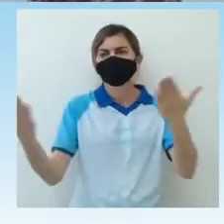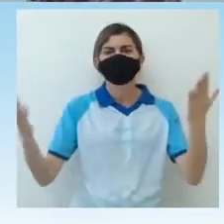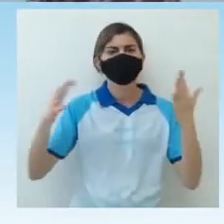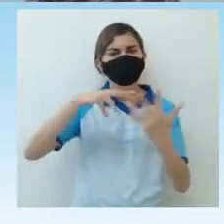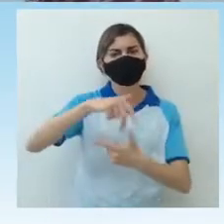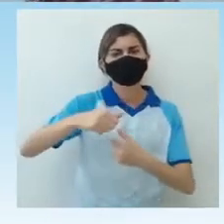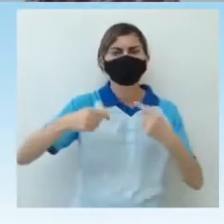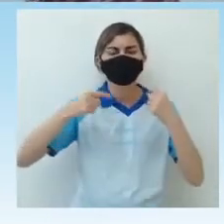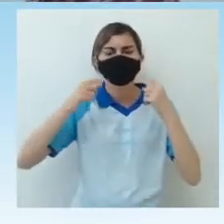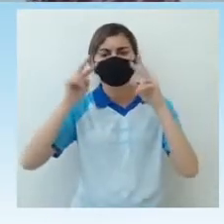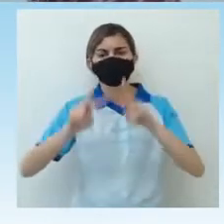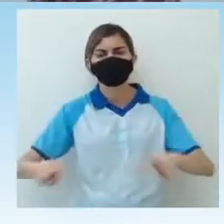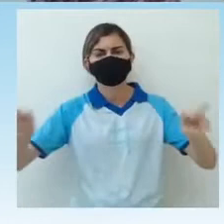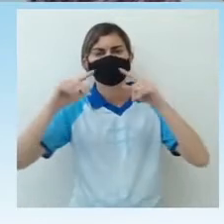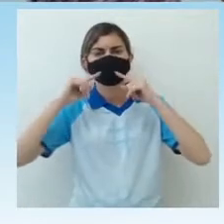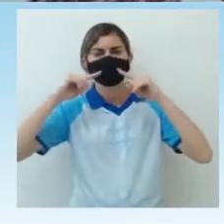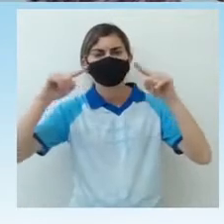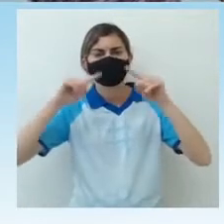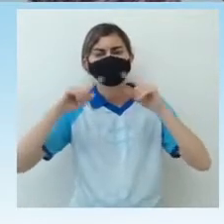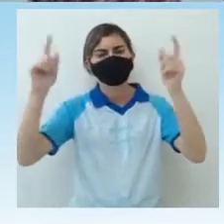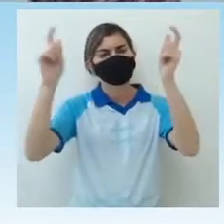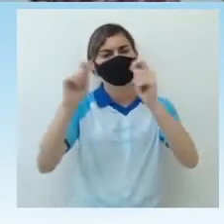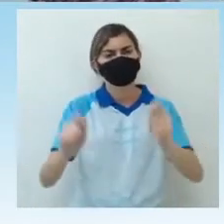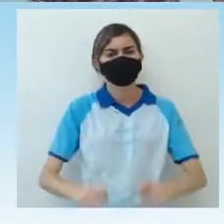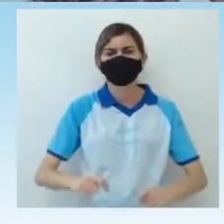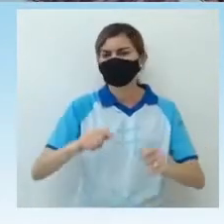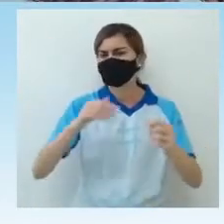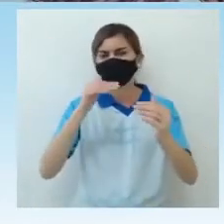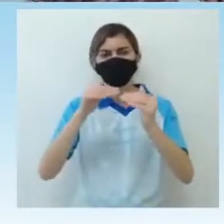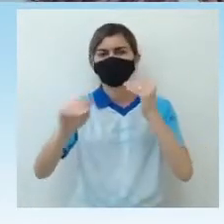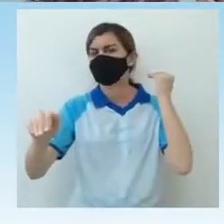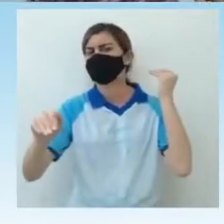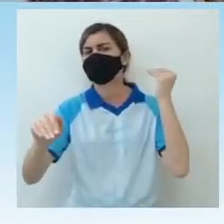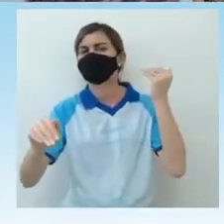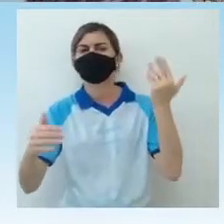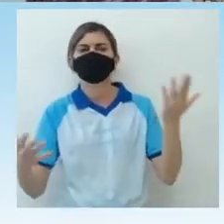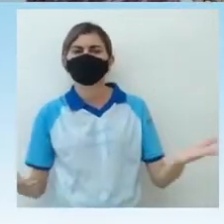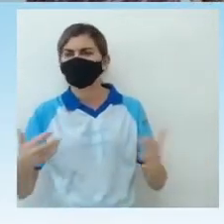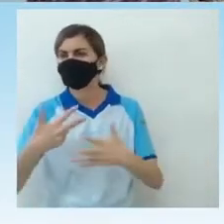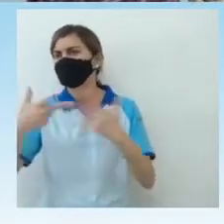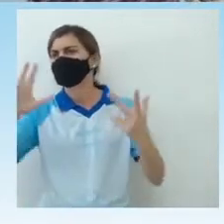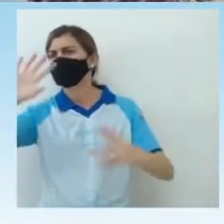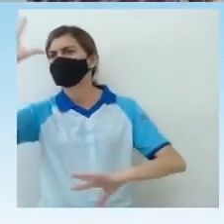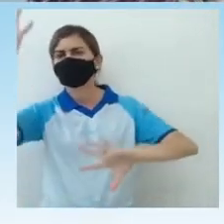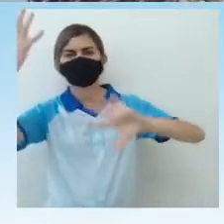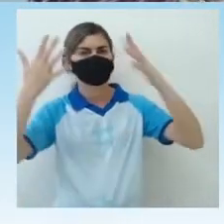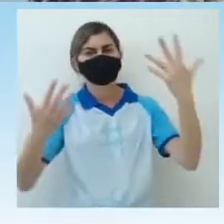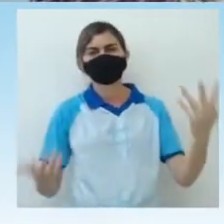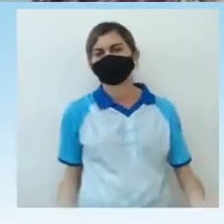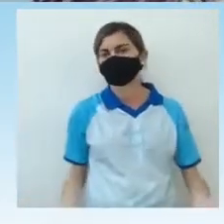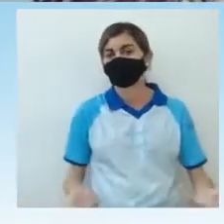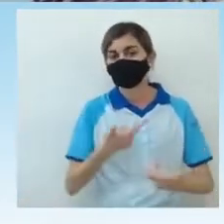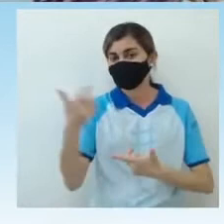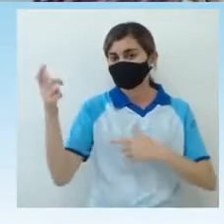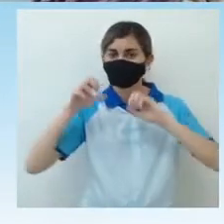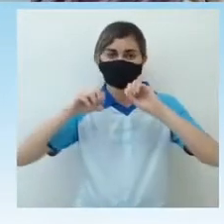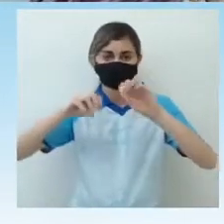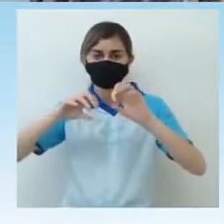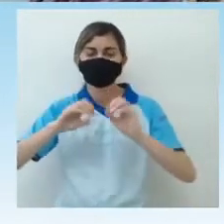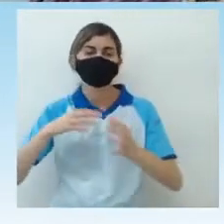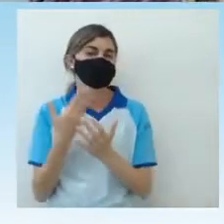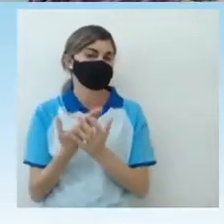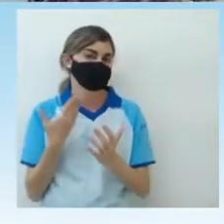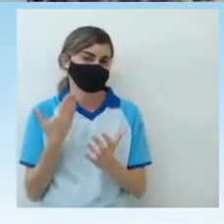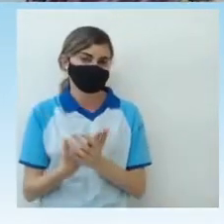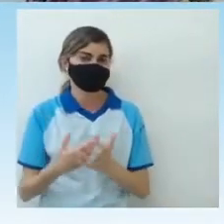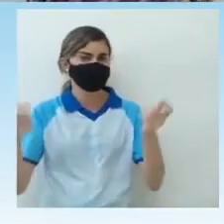visão crítica, uma visão que o artista muitas vezes não concorda com algo que está acontecendo. Em outras aulas anteriores nós estudamos